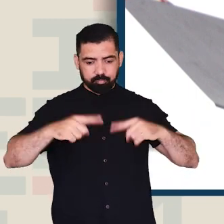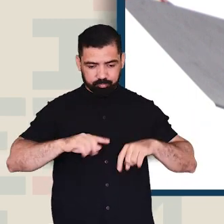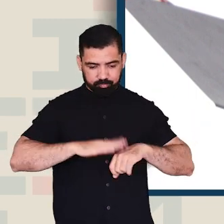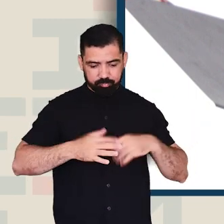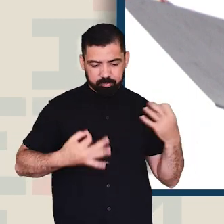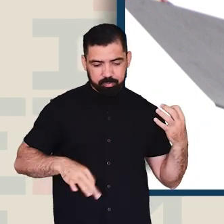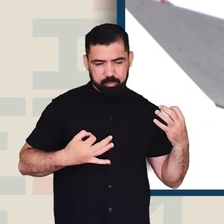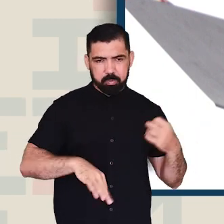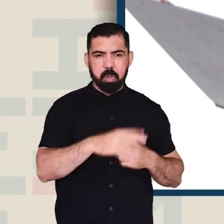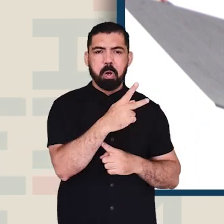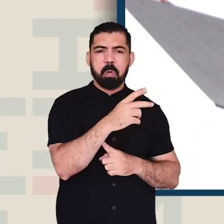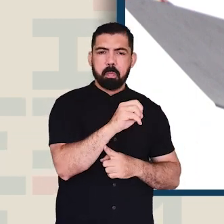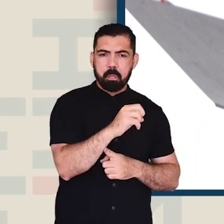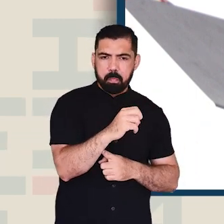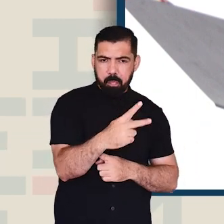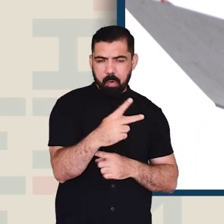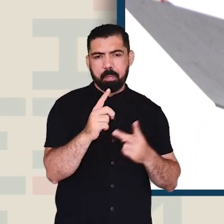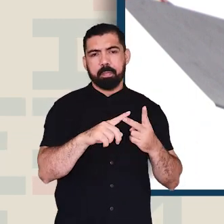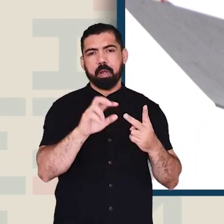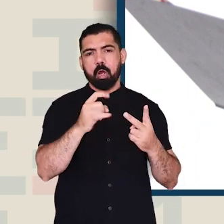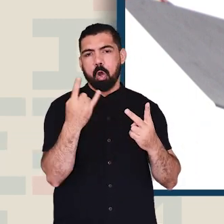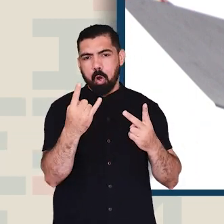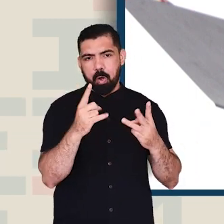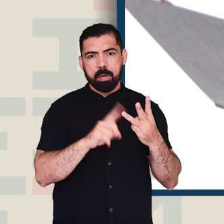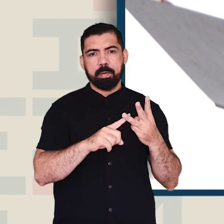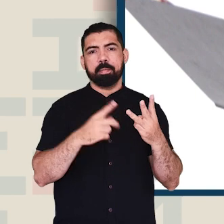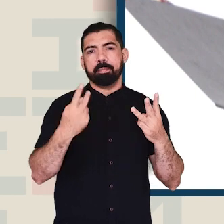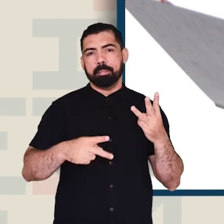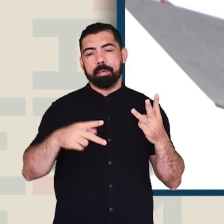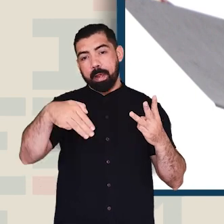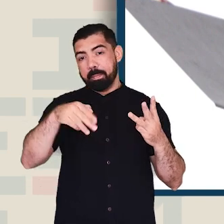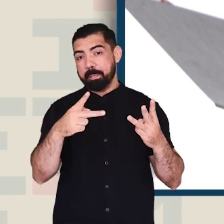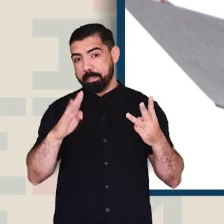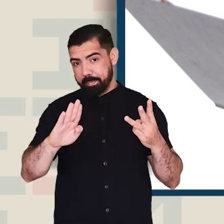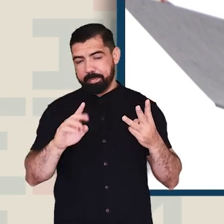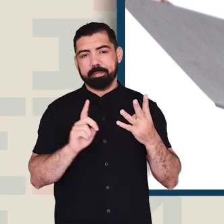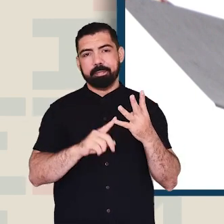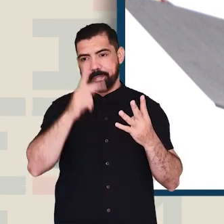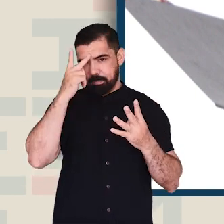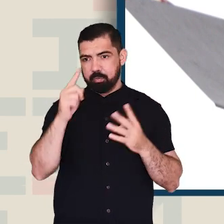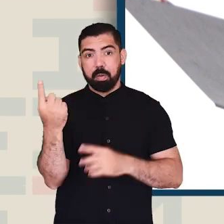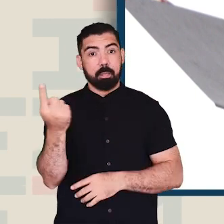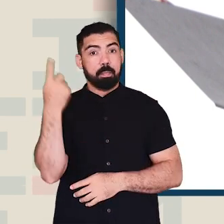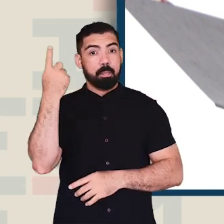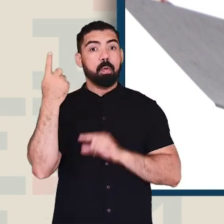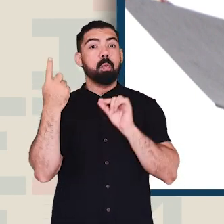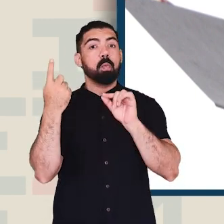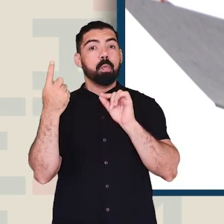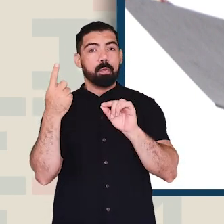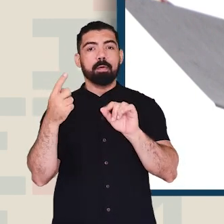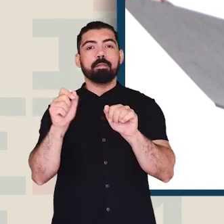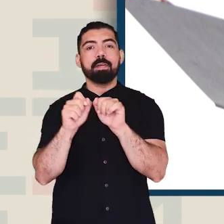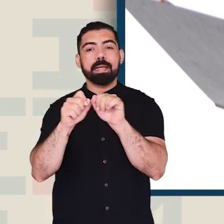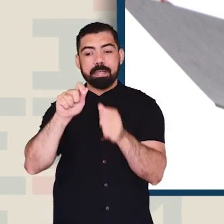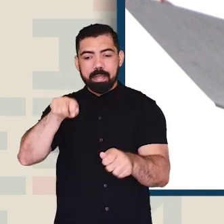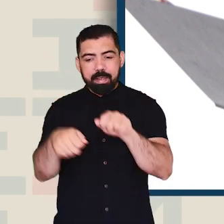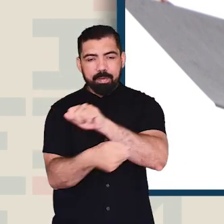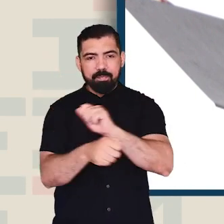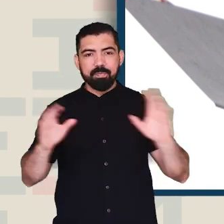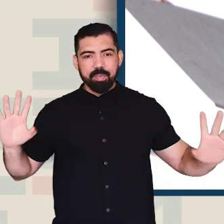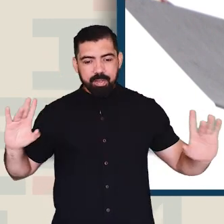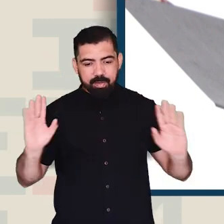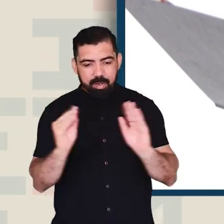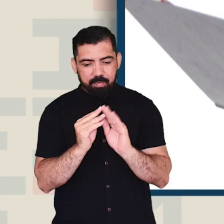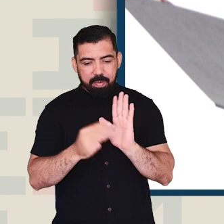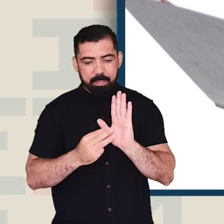fusion, pop, rock, brasileira de bossa nova. Então, o Mozart Mello, acho que é um dos pioneiros em condensar